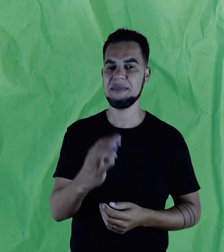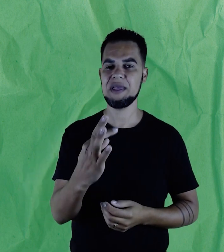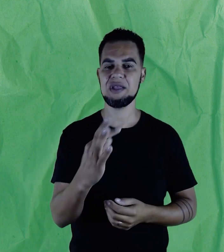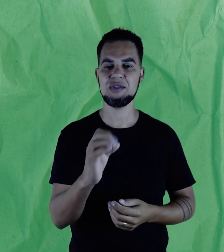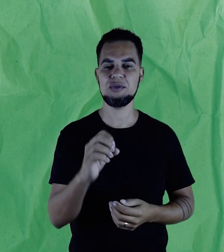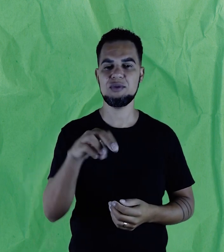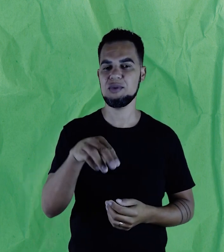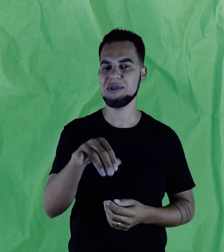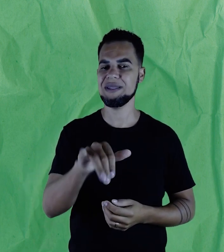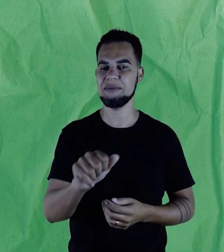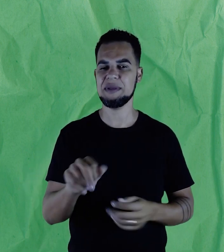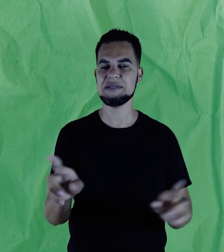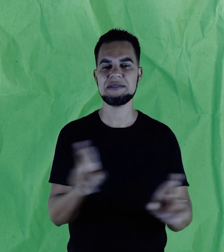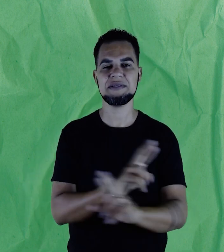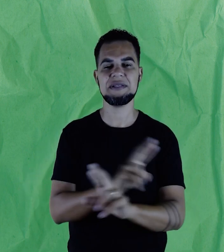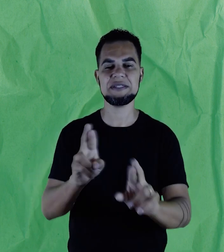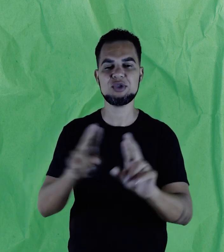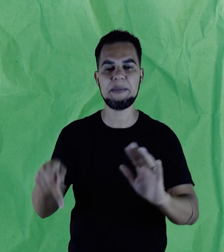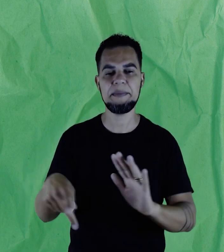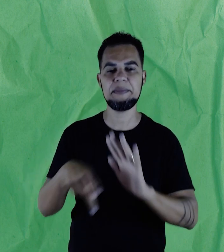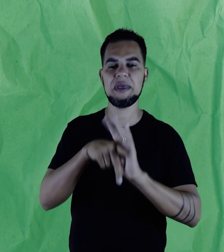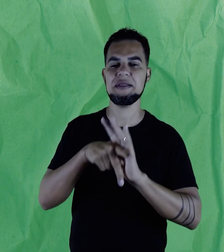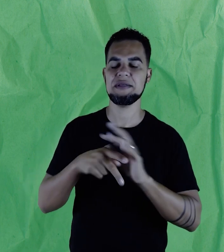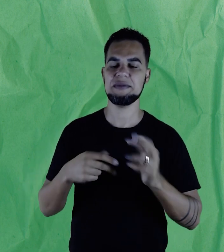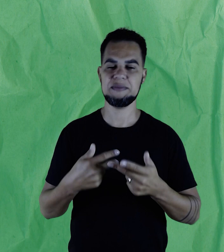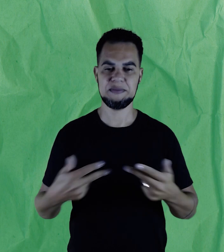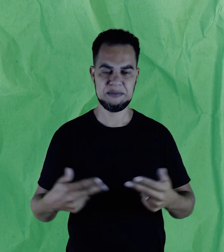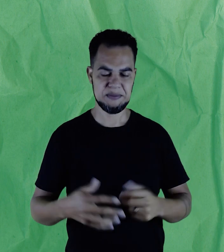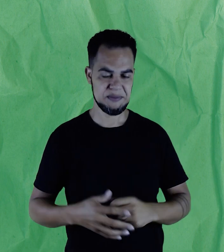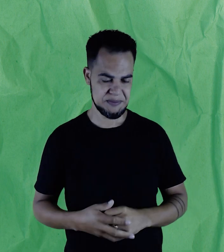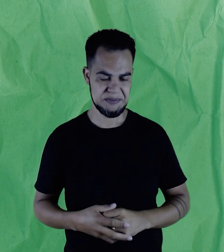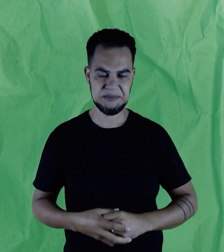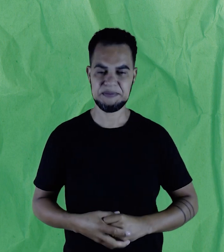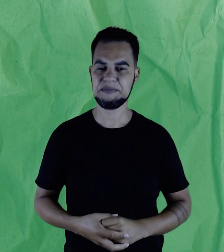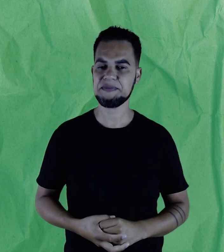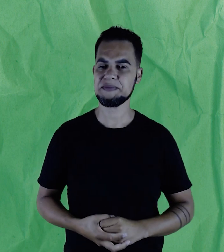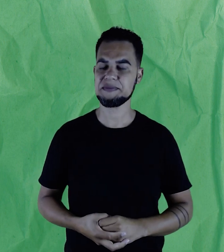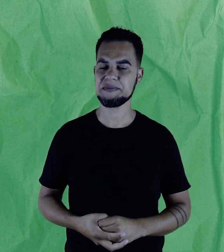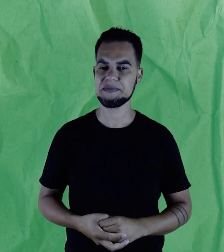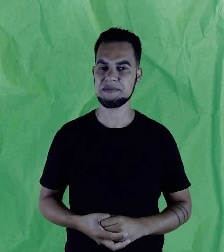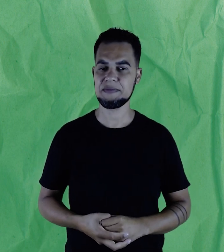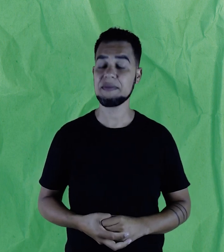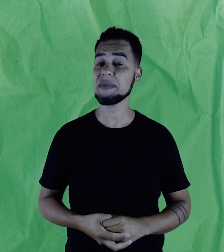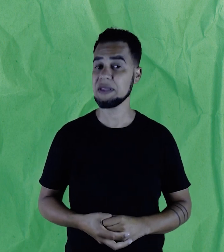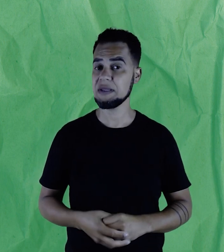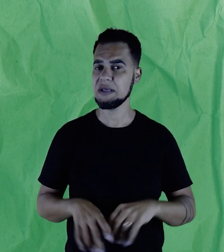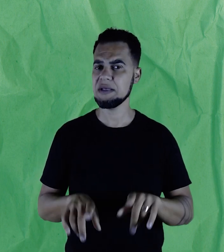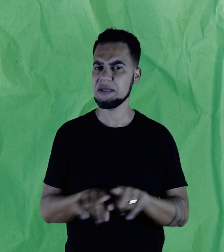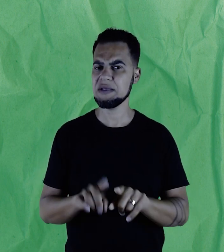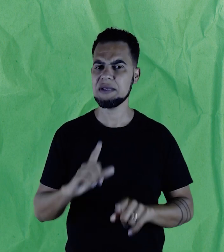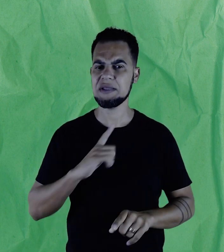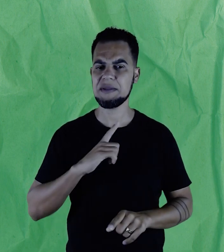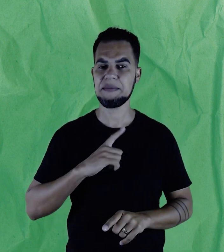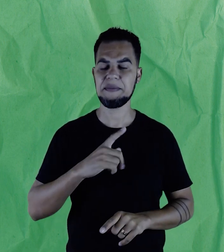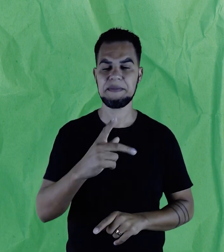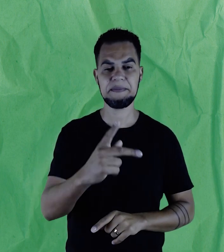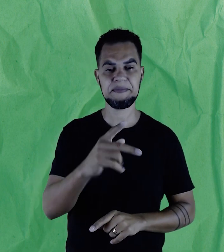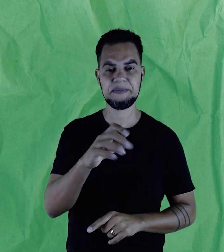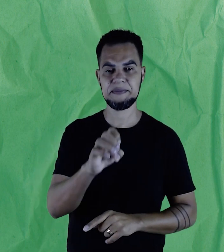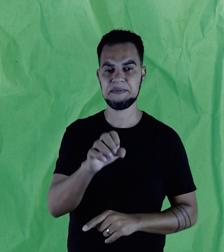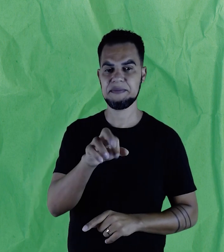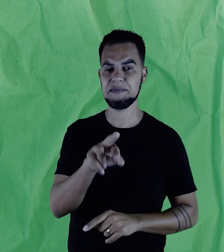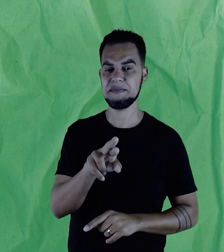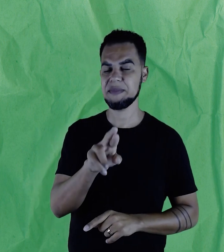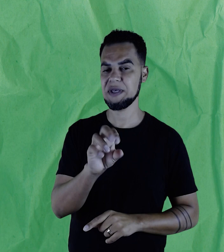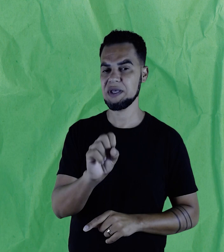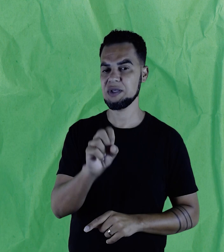de pertencimento a algo, tá? É uma ligação bem direta. Temos também a personificação.